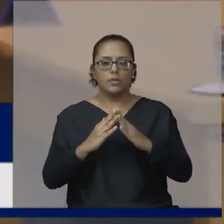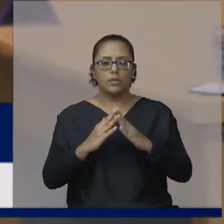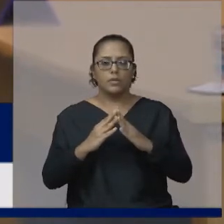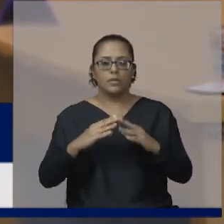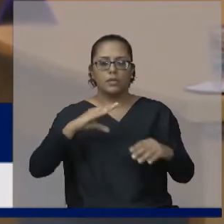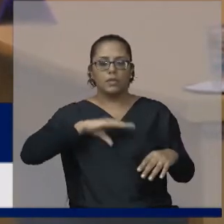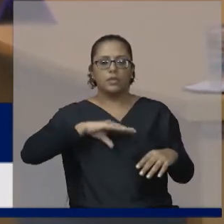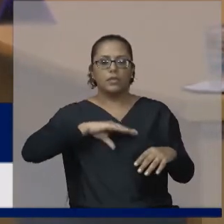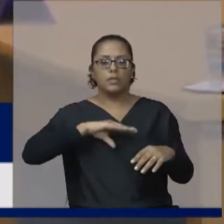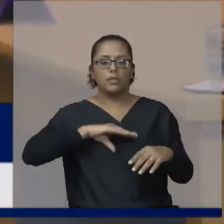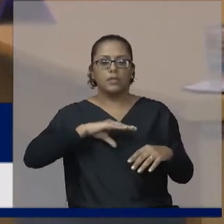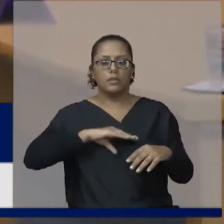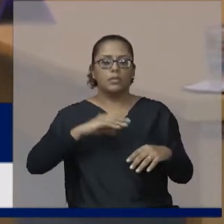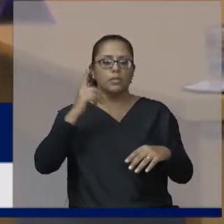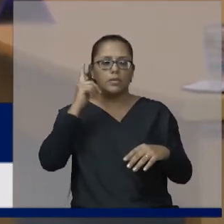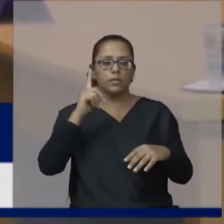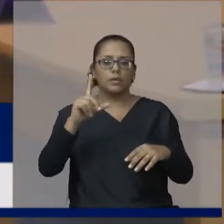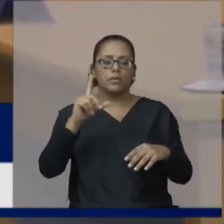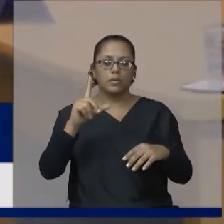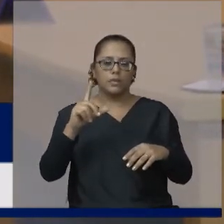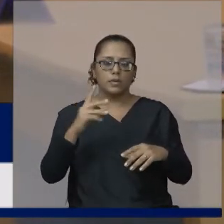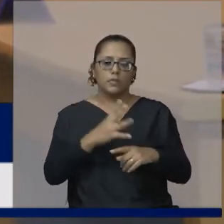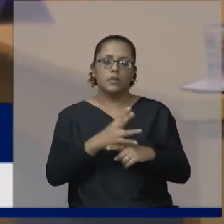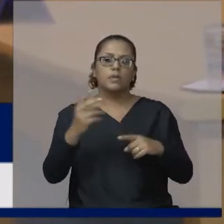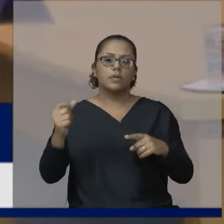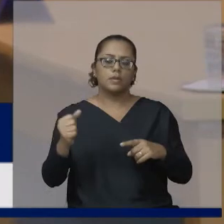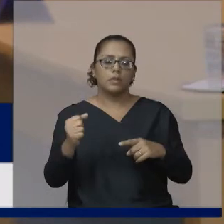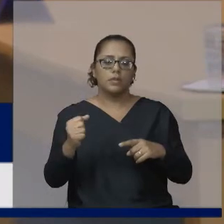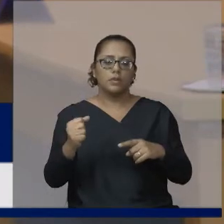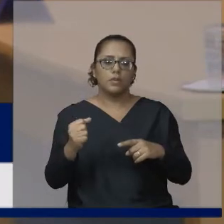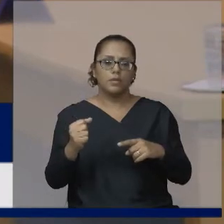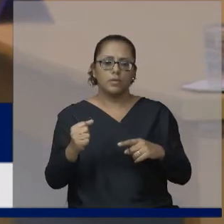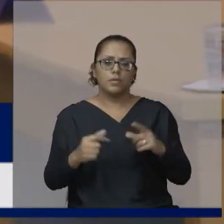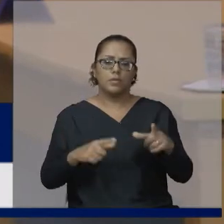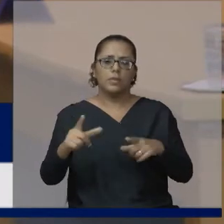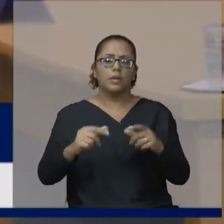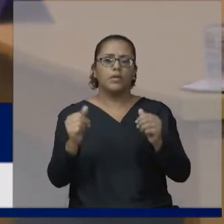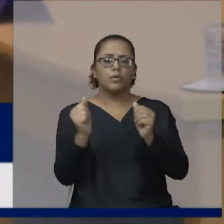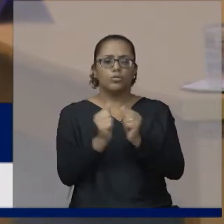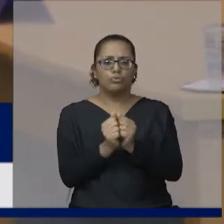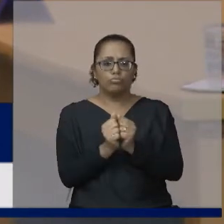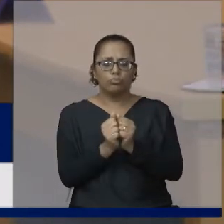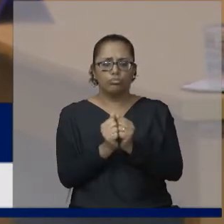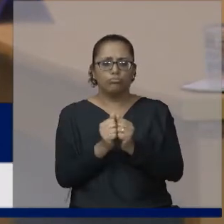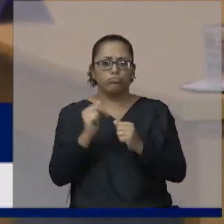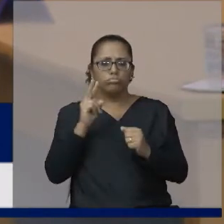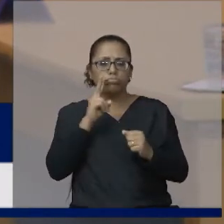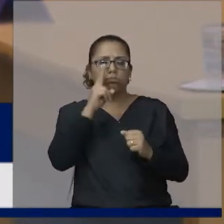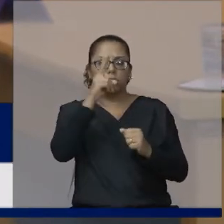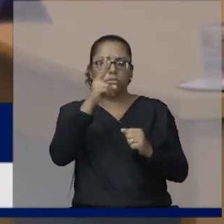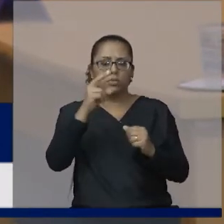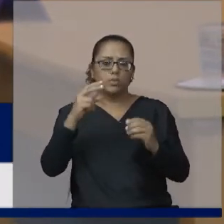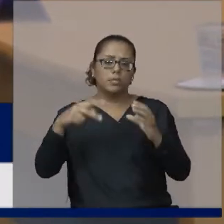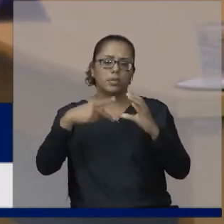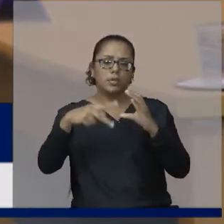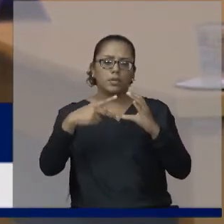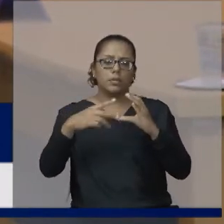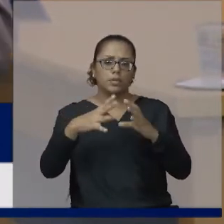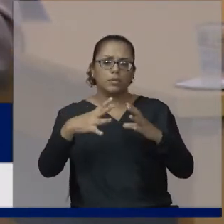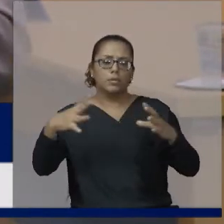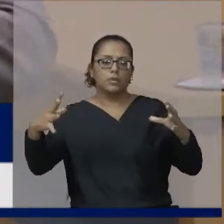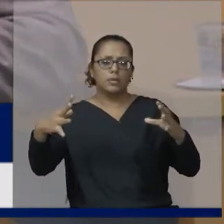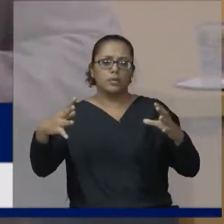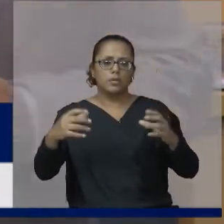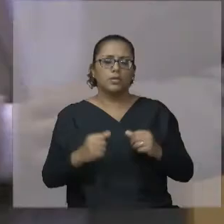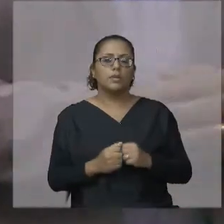isso. E é isso, vamos trabalhar junto, firme, para que a nossa Câmara cresça e melhore cada vez mais. Obrigado,